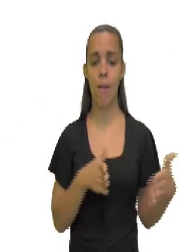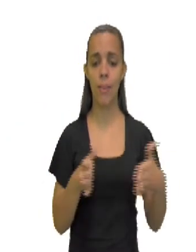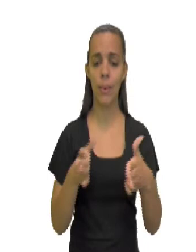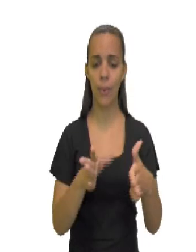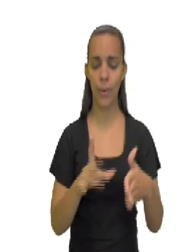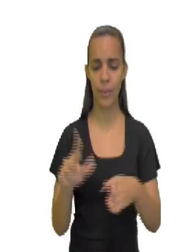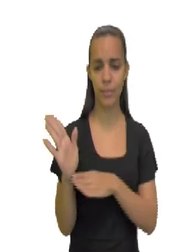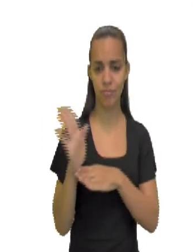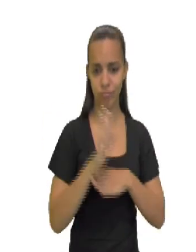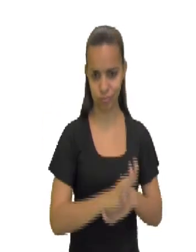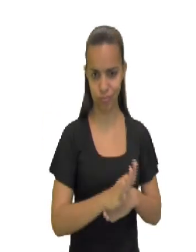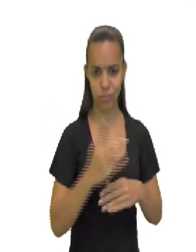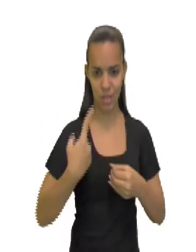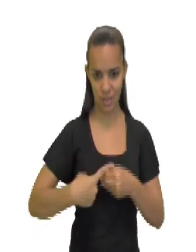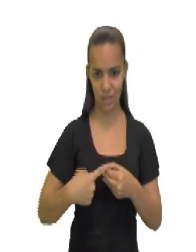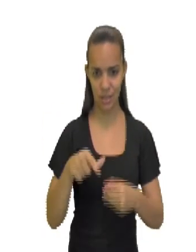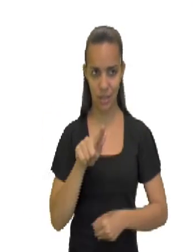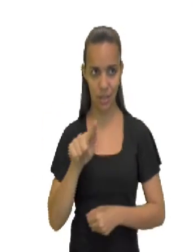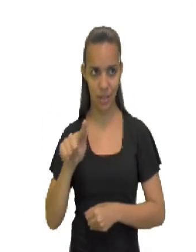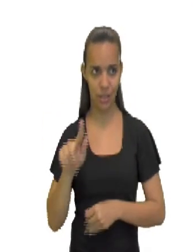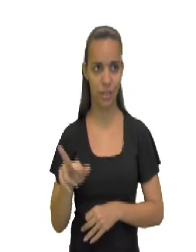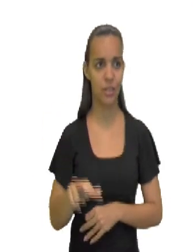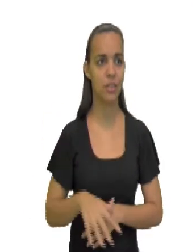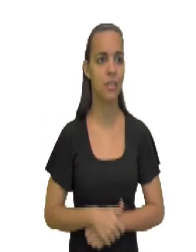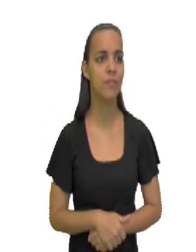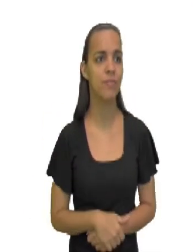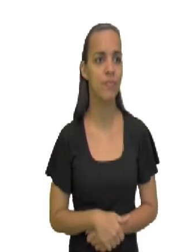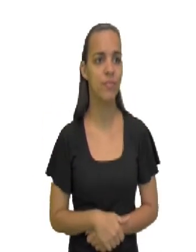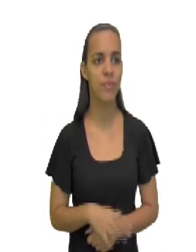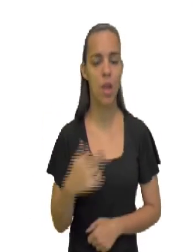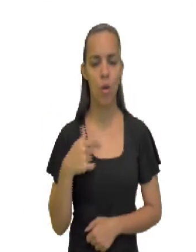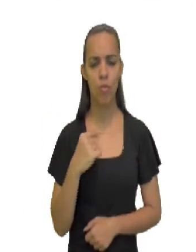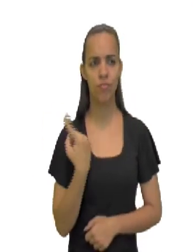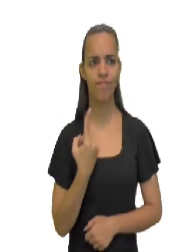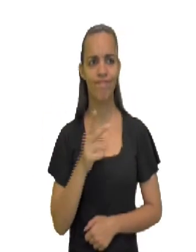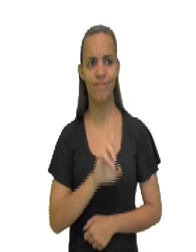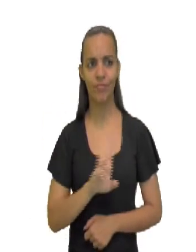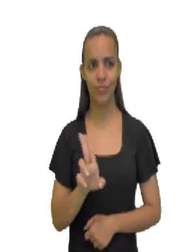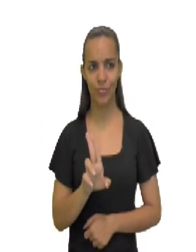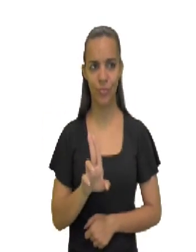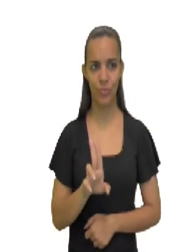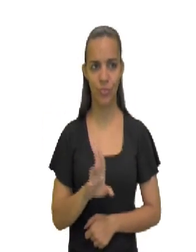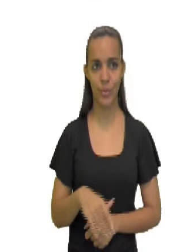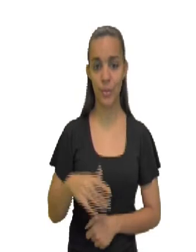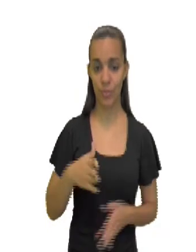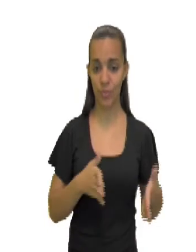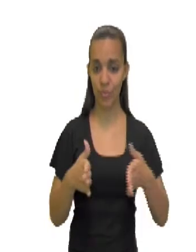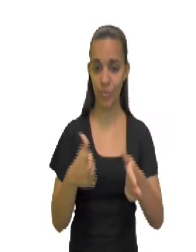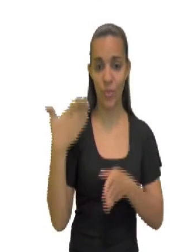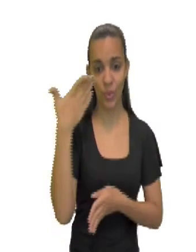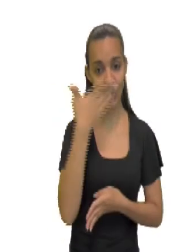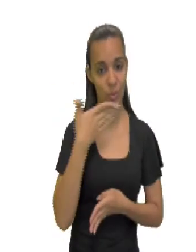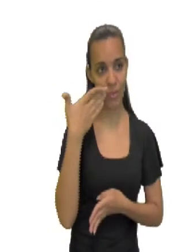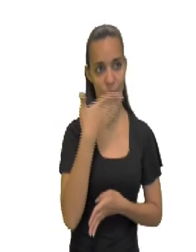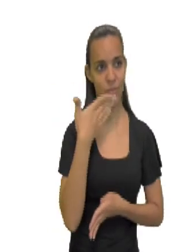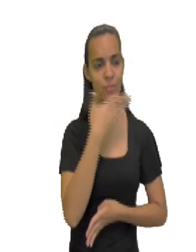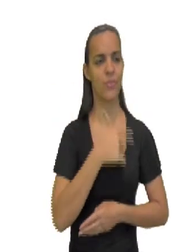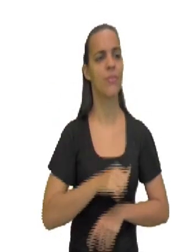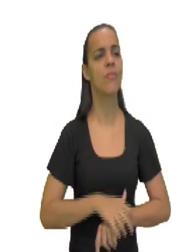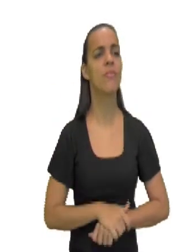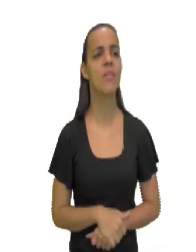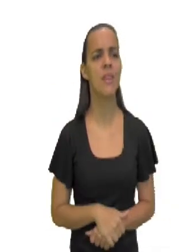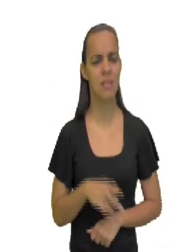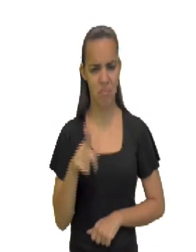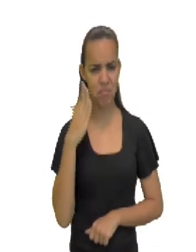cidade, no caso de Governador Valadares. O nosso rio é o Rio Doce. Você sabe